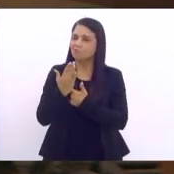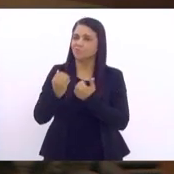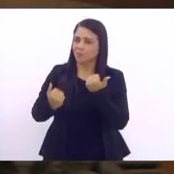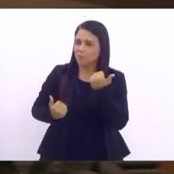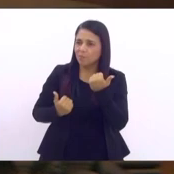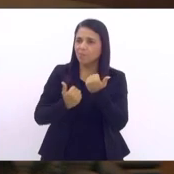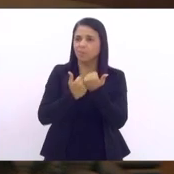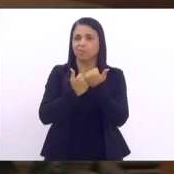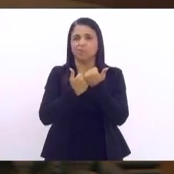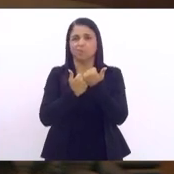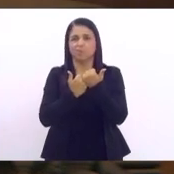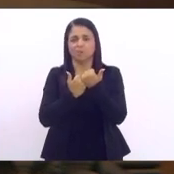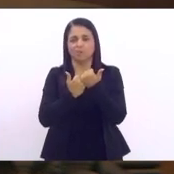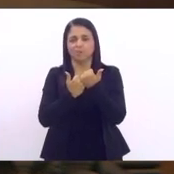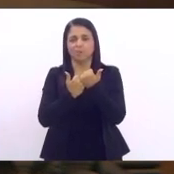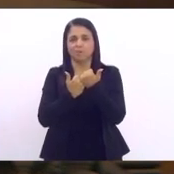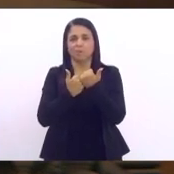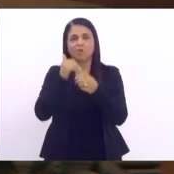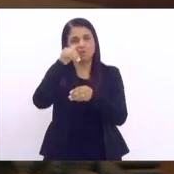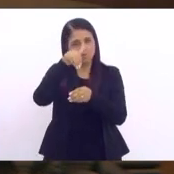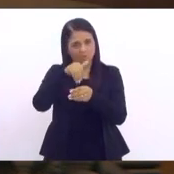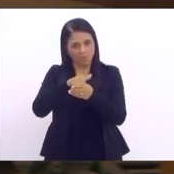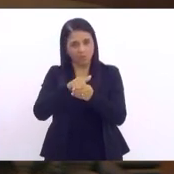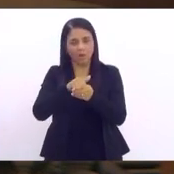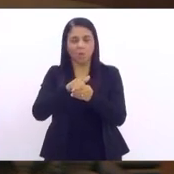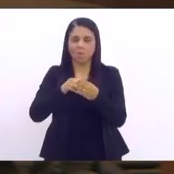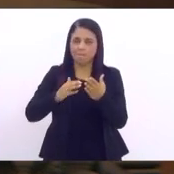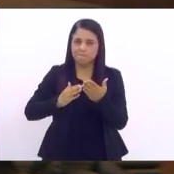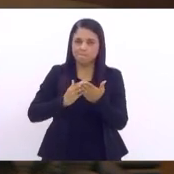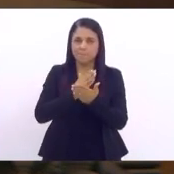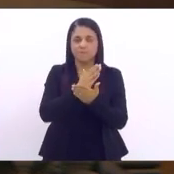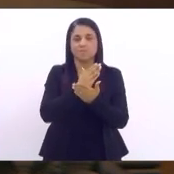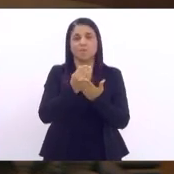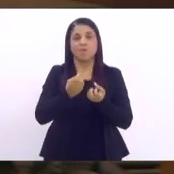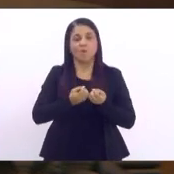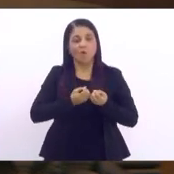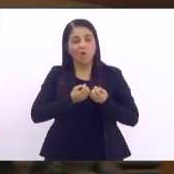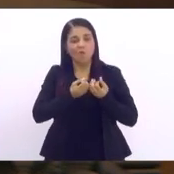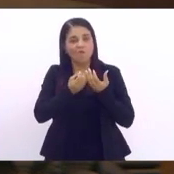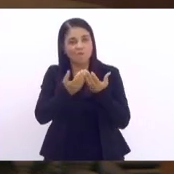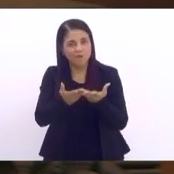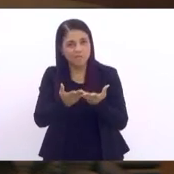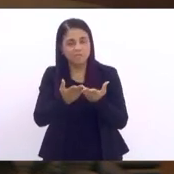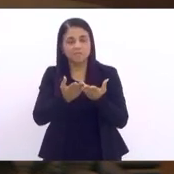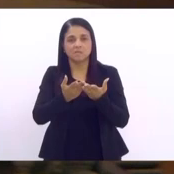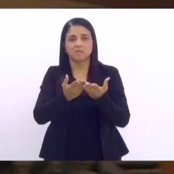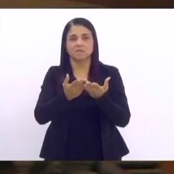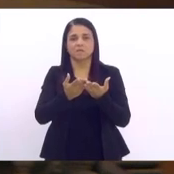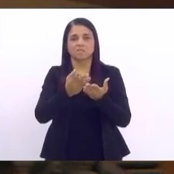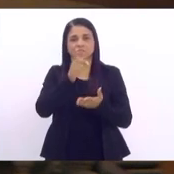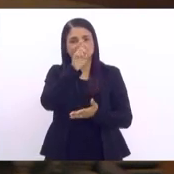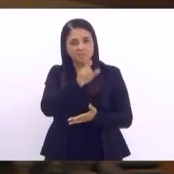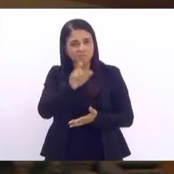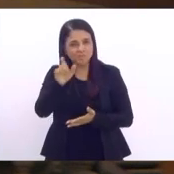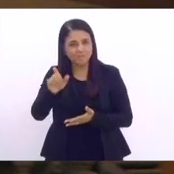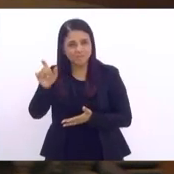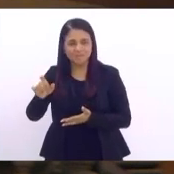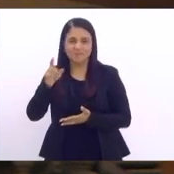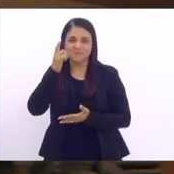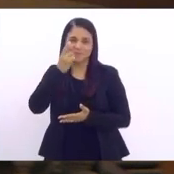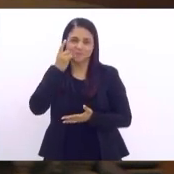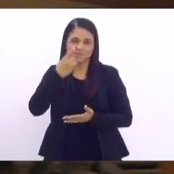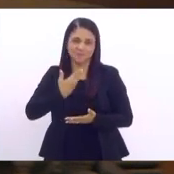votarão a favor desse projeto, e oferecer a qualquer um deles que desejar a